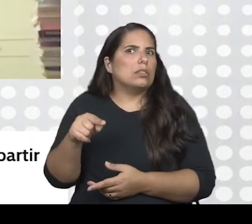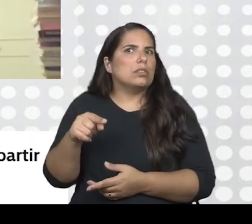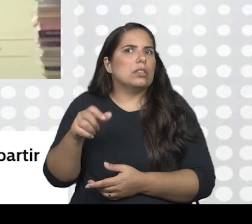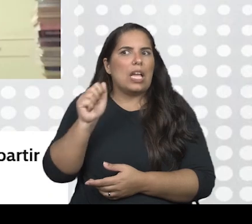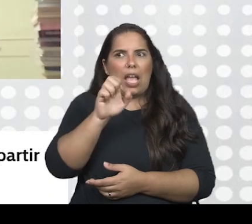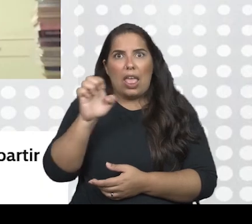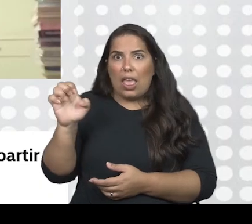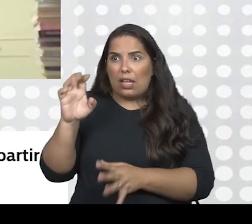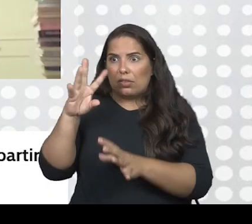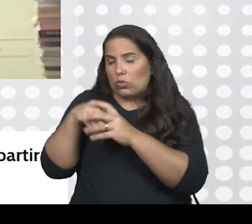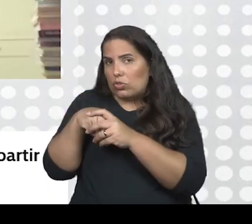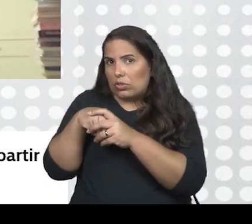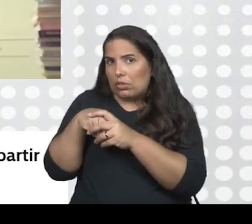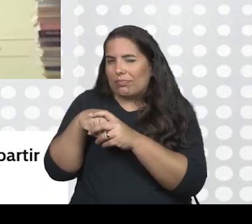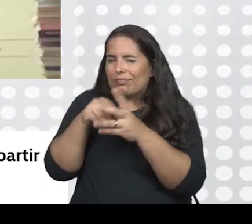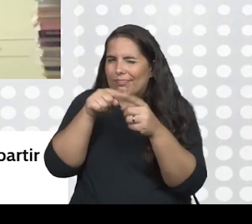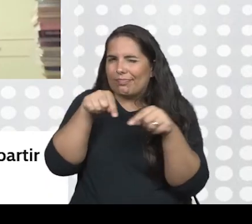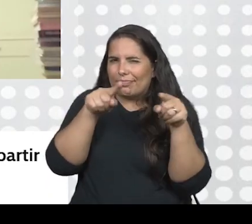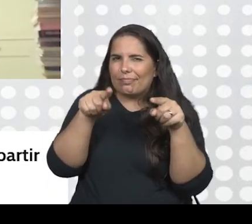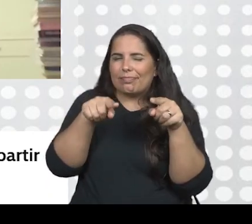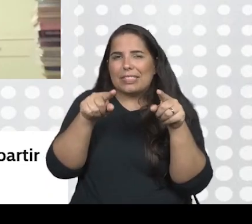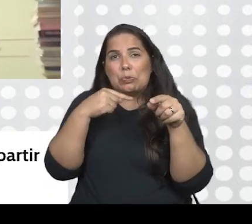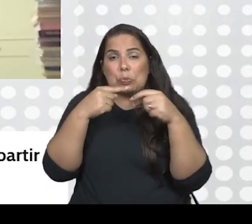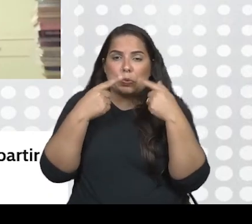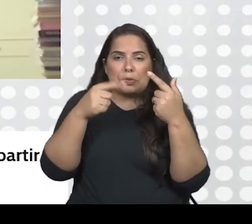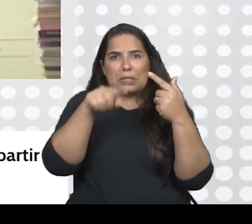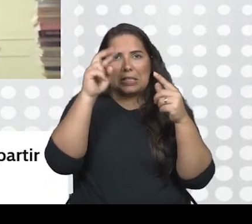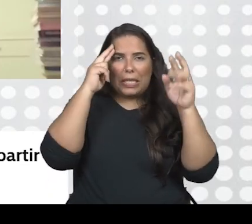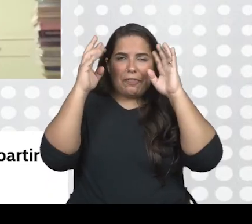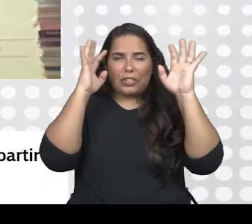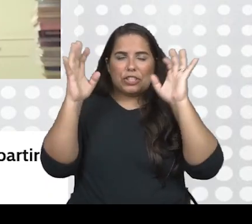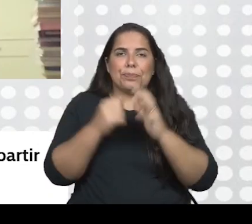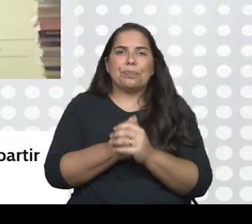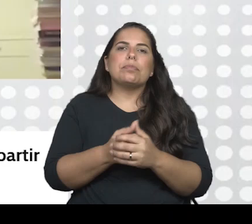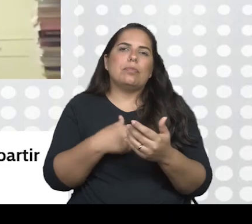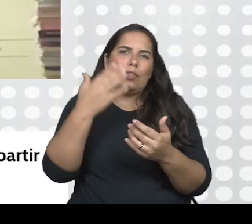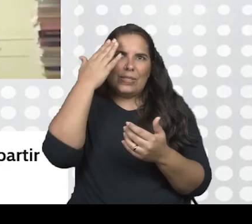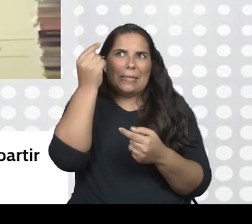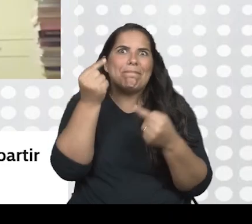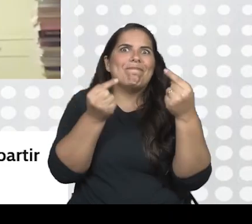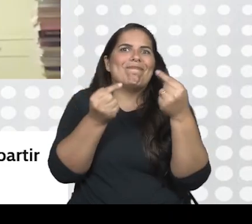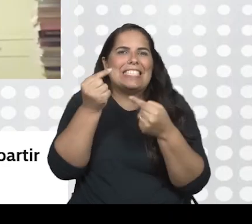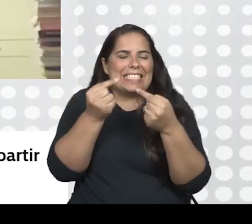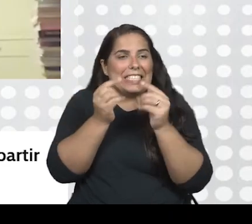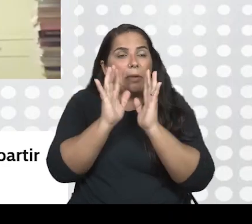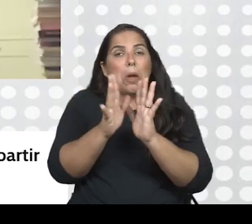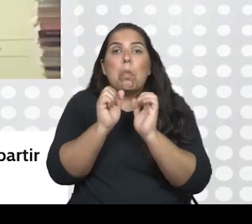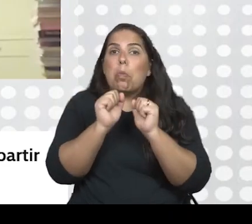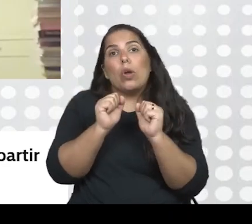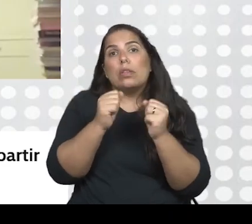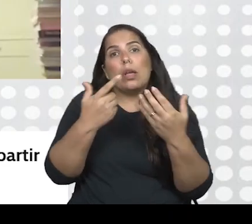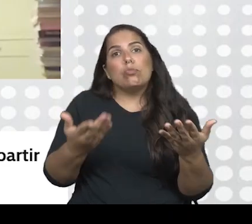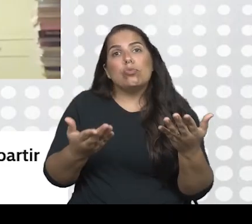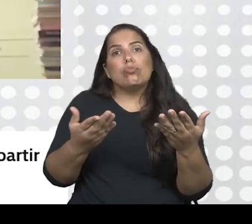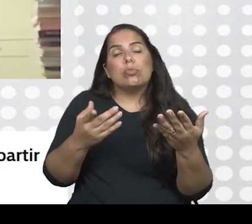AE contida nela? Deixa aqui essa questão para reflexão. Eu sei que ela é polêmica, mas podemos aí,